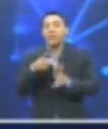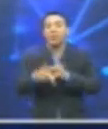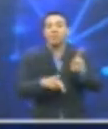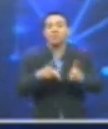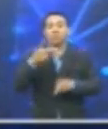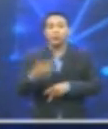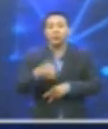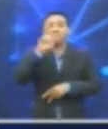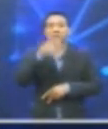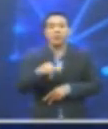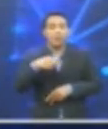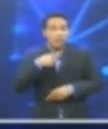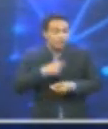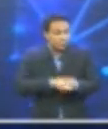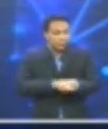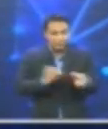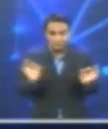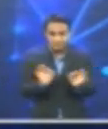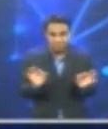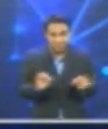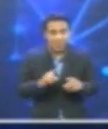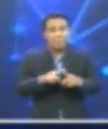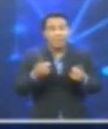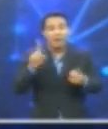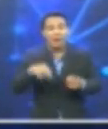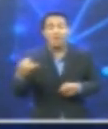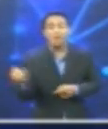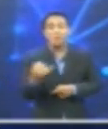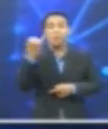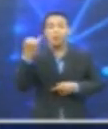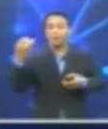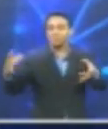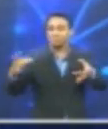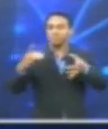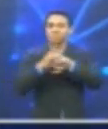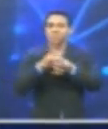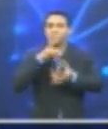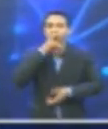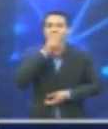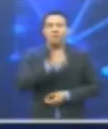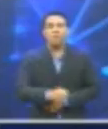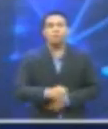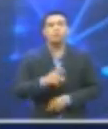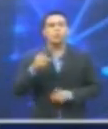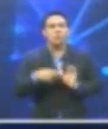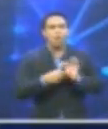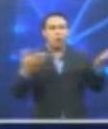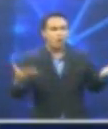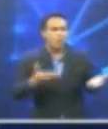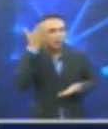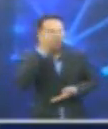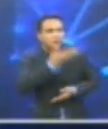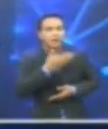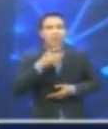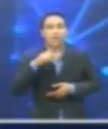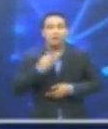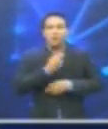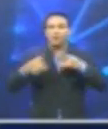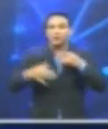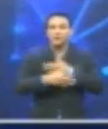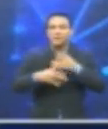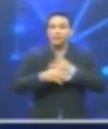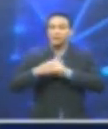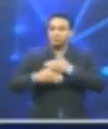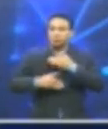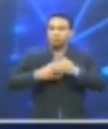Norte, sem nervosismo, candidato, que é importante unir forças. Numa hora como essa que vive a nossa cidade, se recupera com o caso Eduardo e o